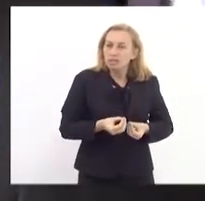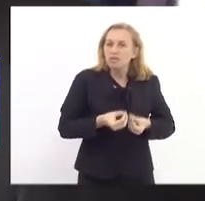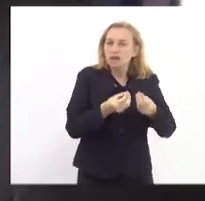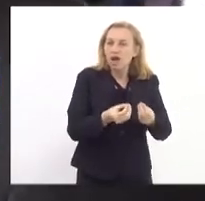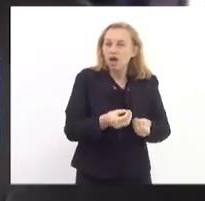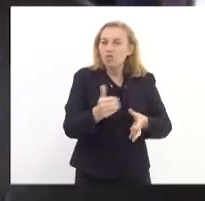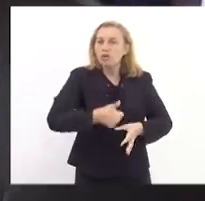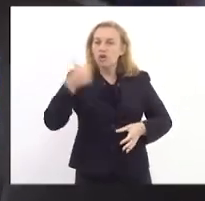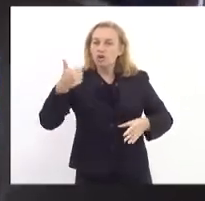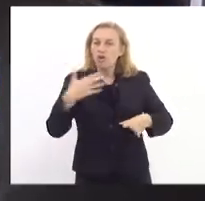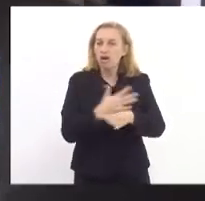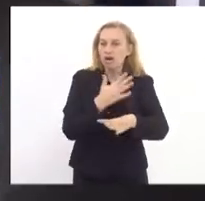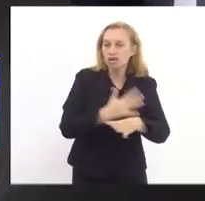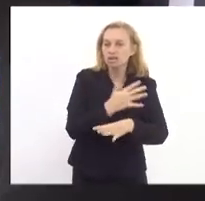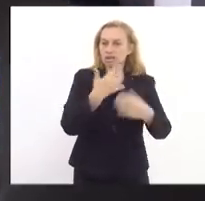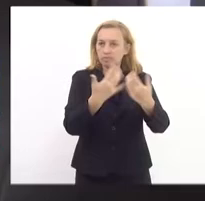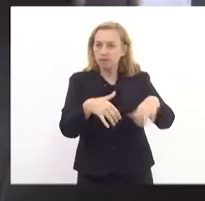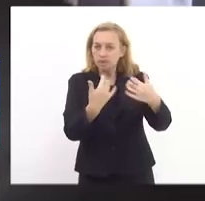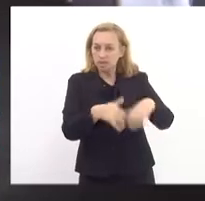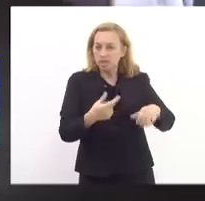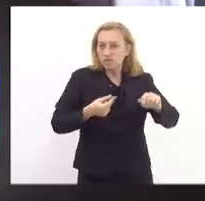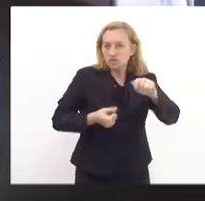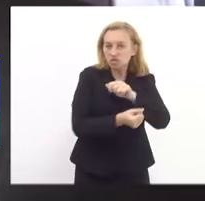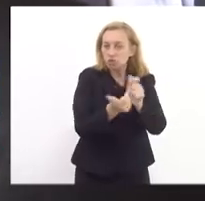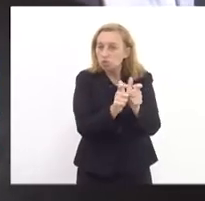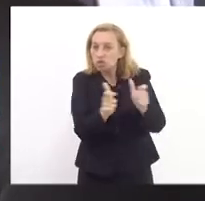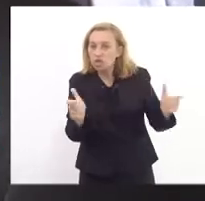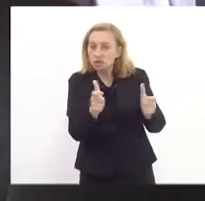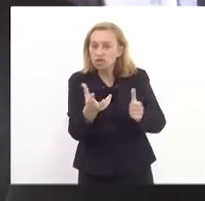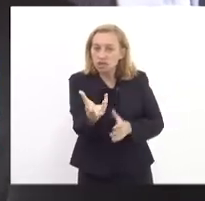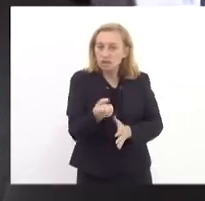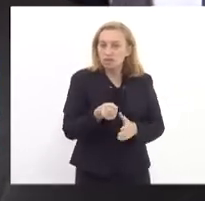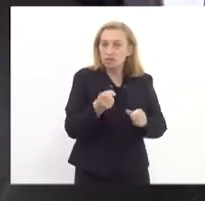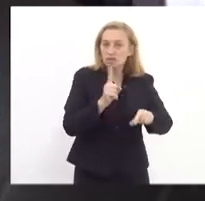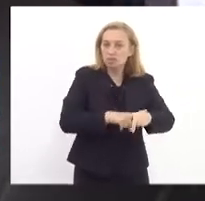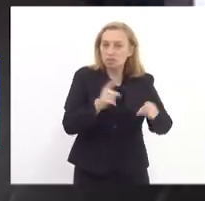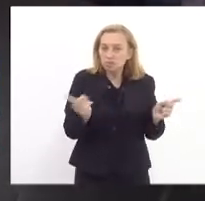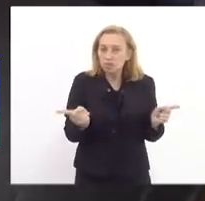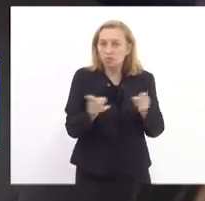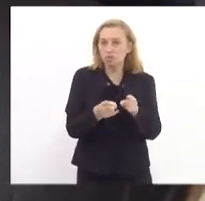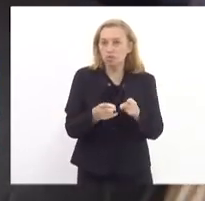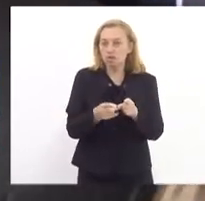tem cidade que esteja recebendo um investimento tão grande em tão curto tempo